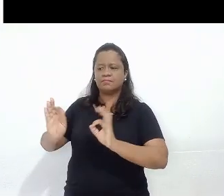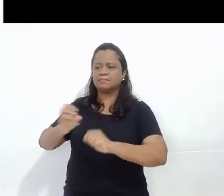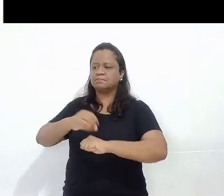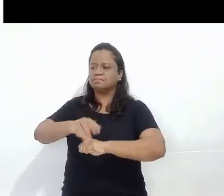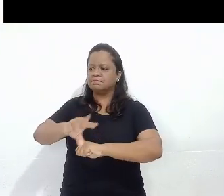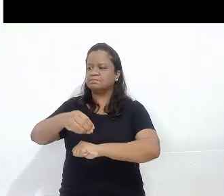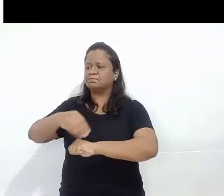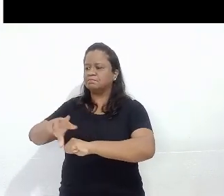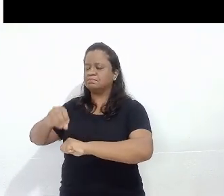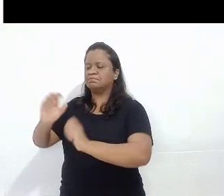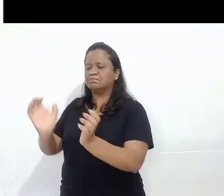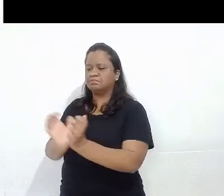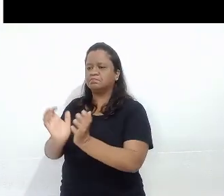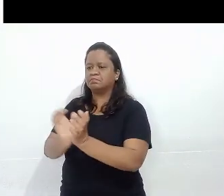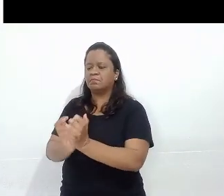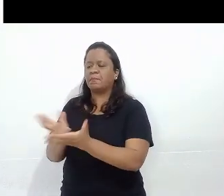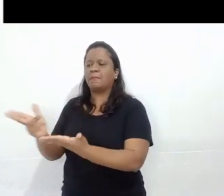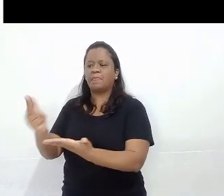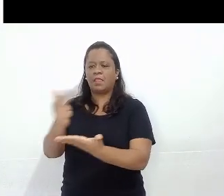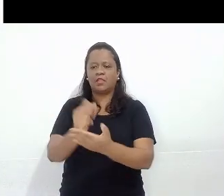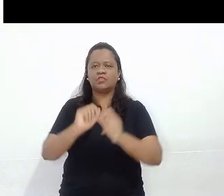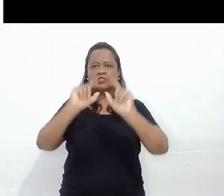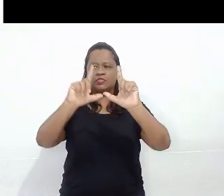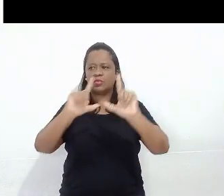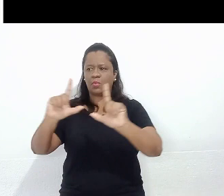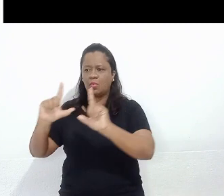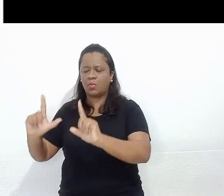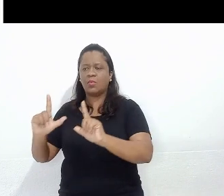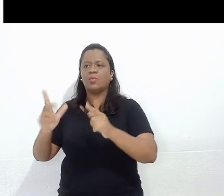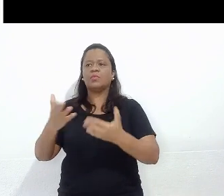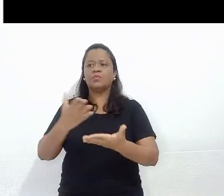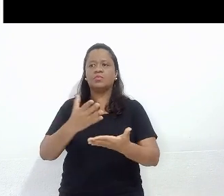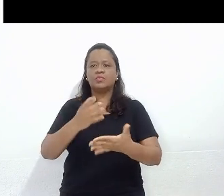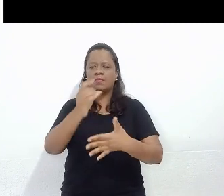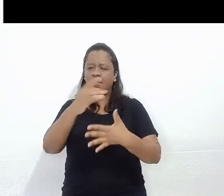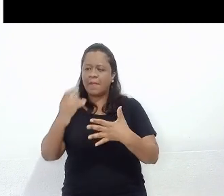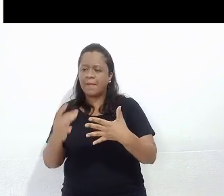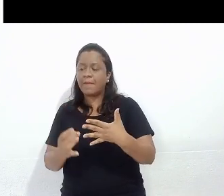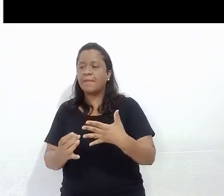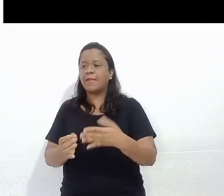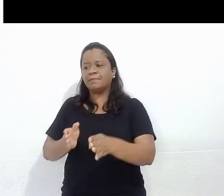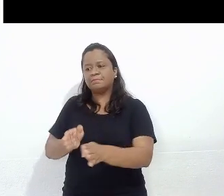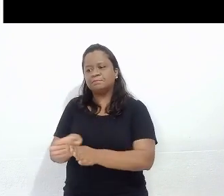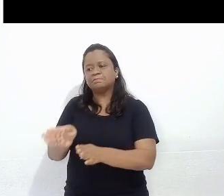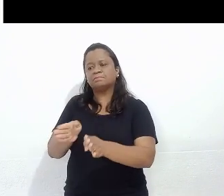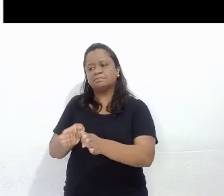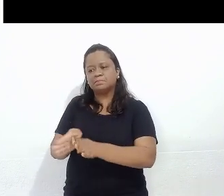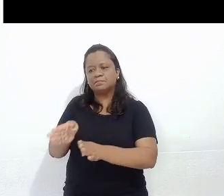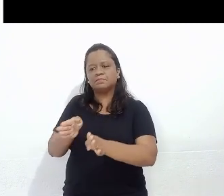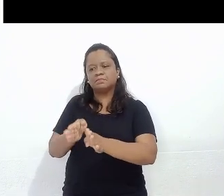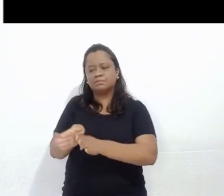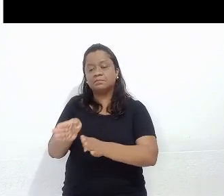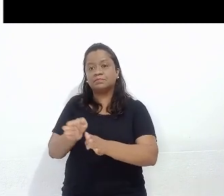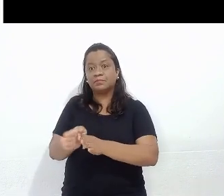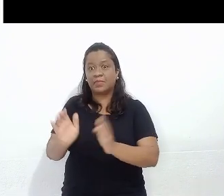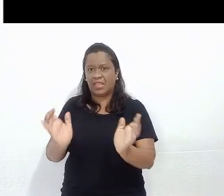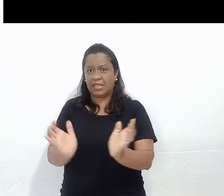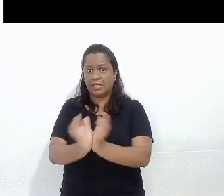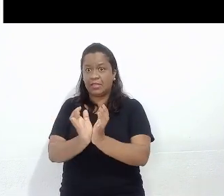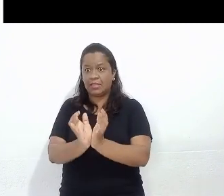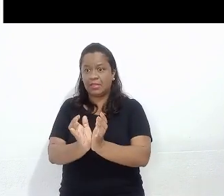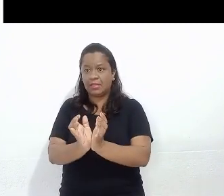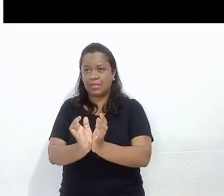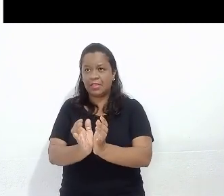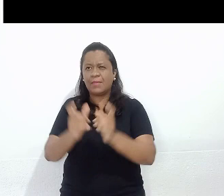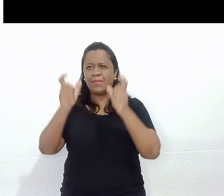equipe, fazer o storyboard, os storyboards, tudo isso, porque é orientação. Tá? Uma equipe bem afinada,